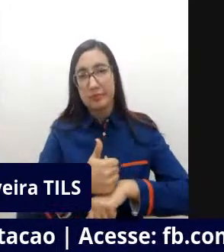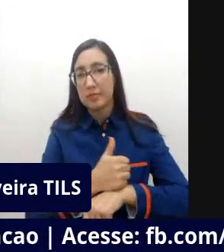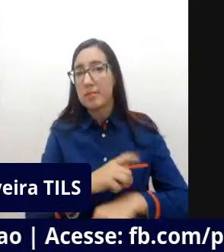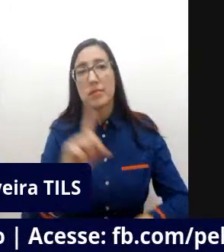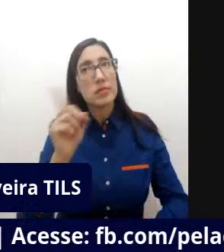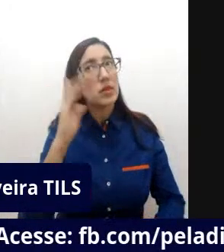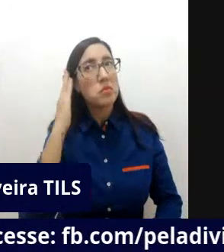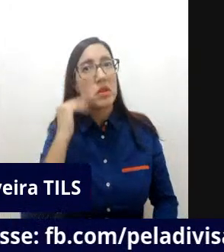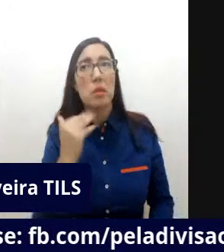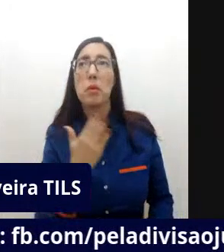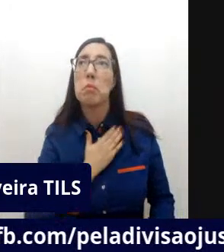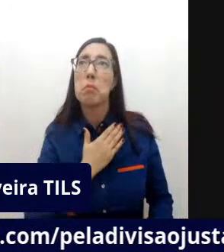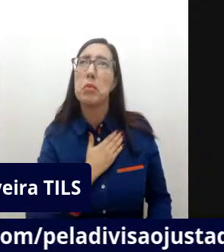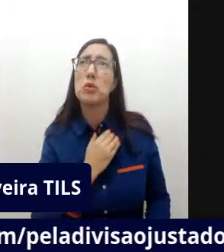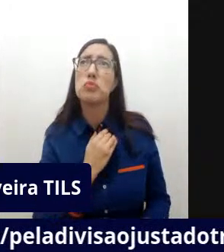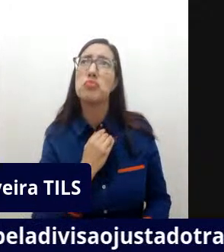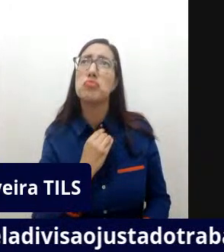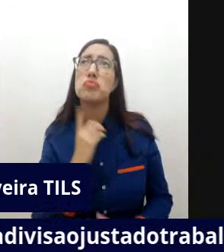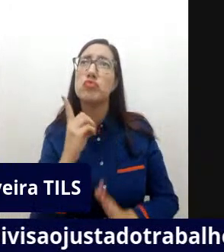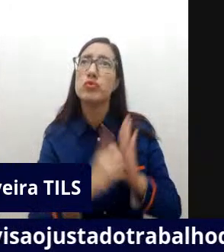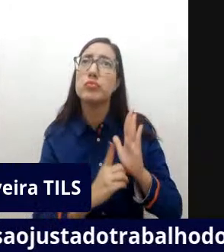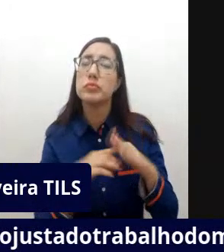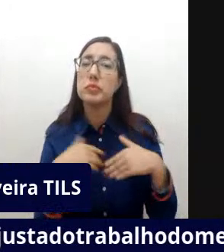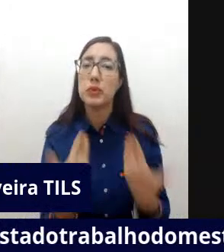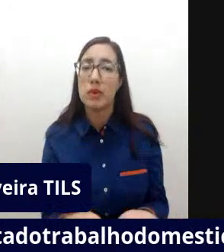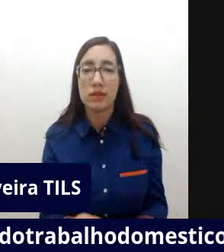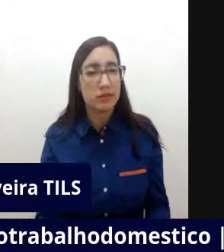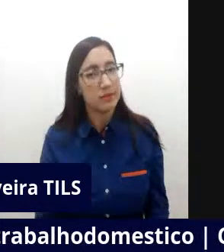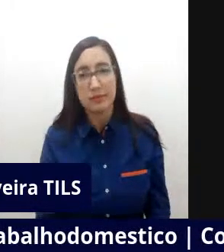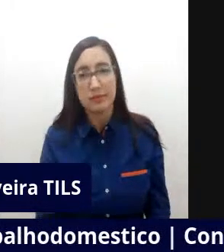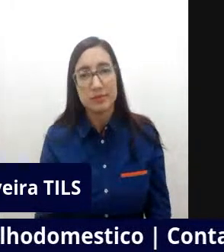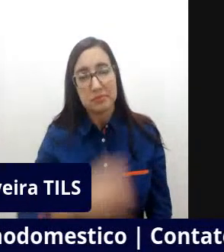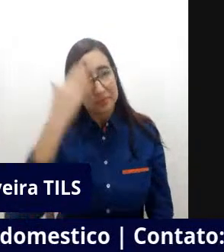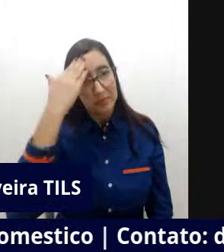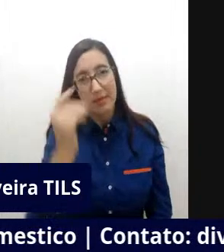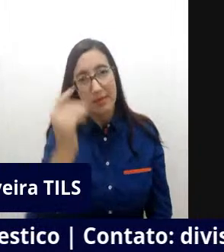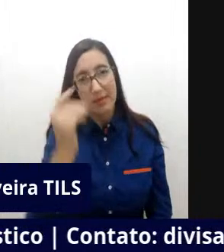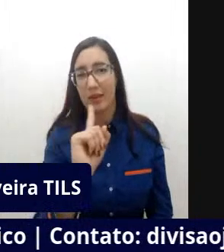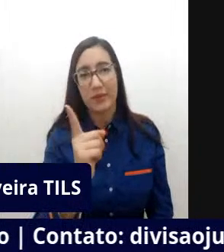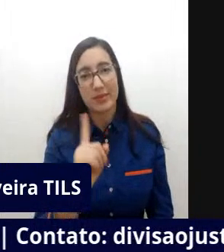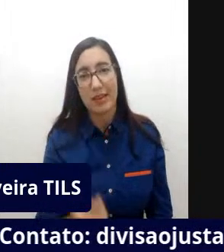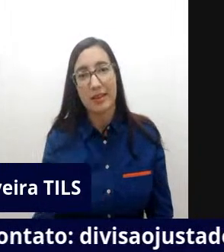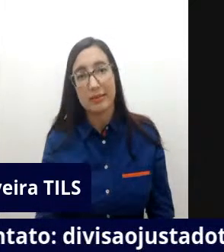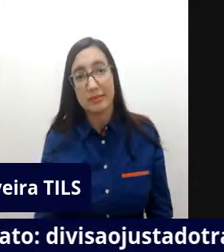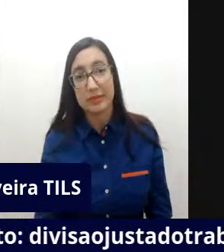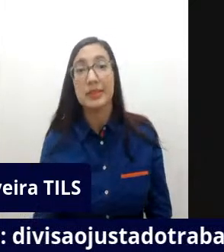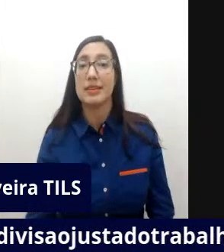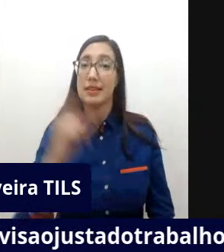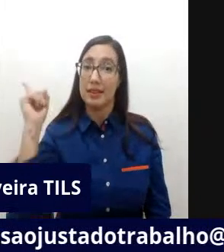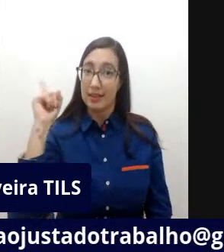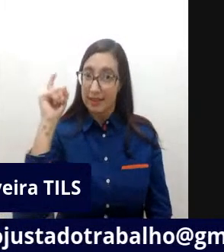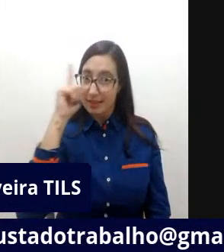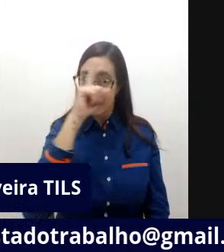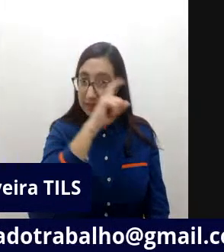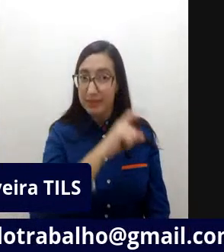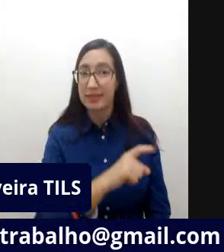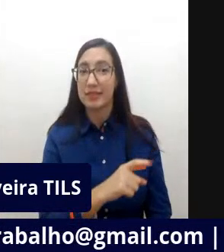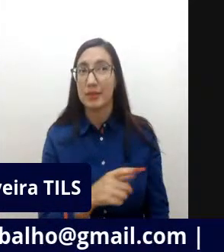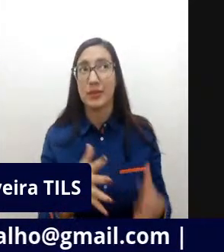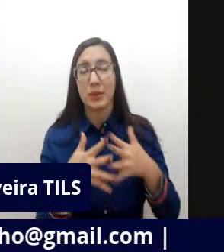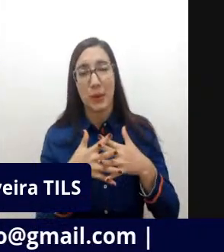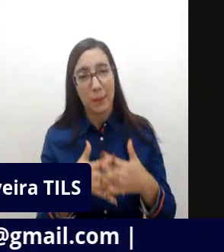até um MEI, né, microempreendedor individual, aí, né, conseguir Que alguma a coisa, mas gente mesmo assim é não. problemático, né? Mesmo assim é É. problemático,